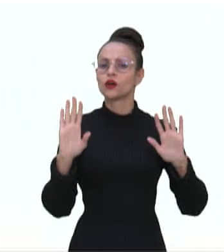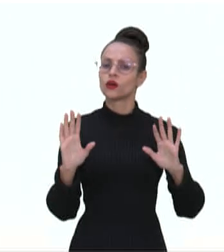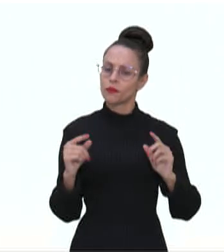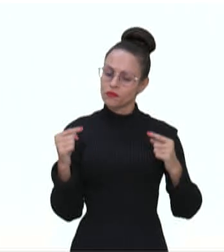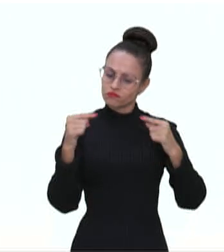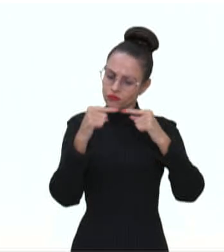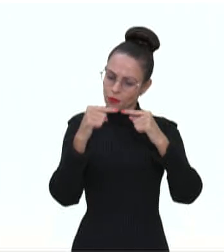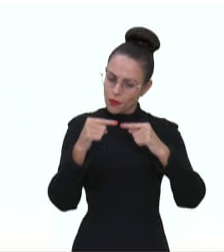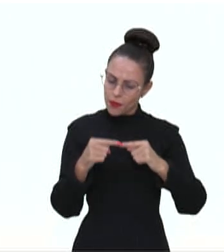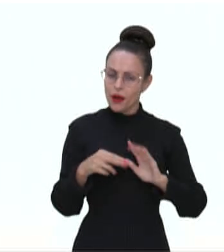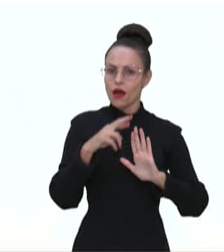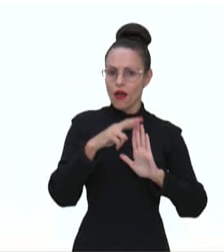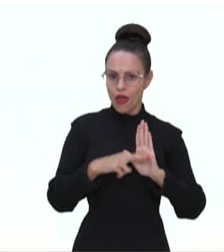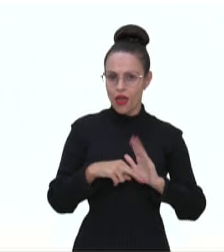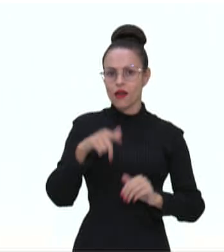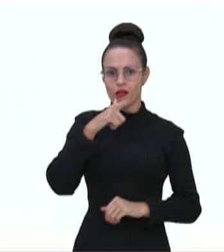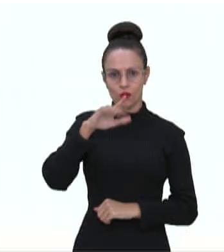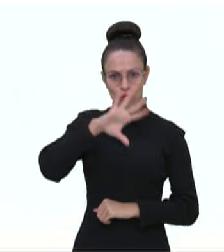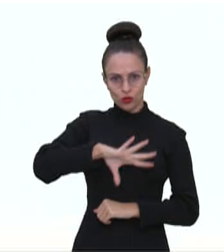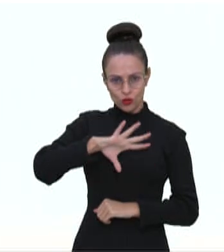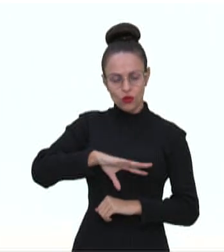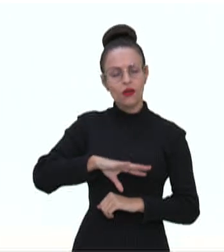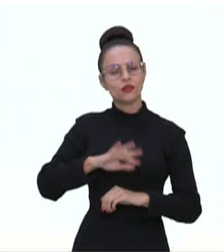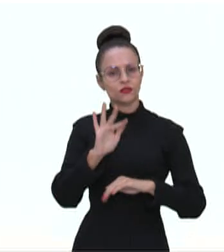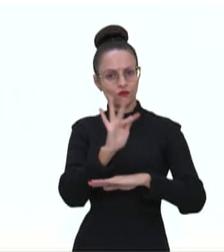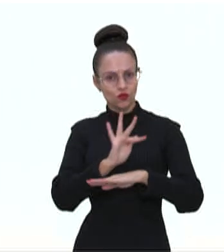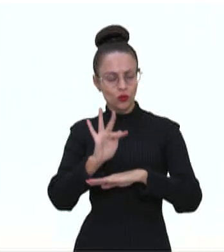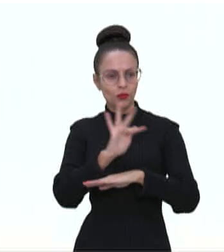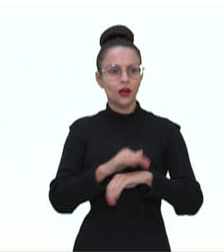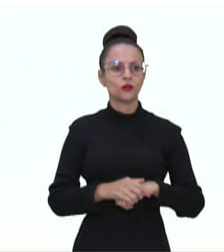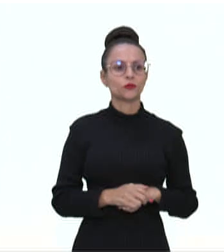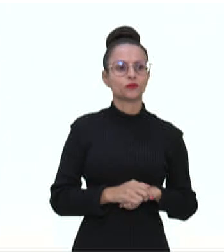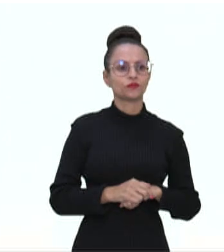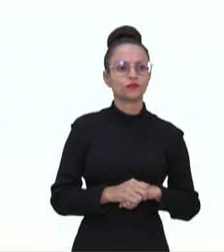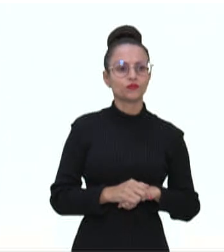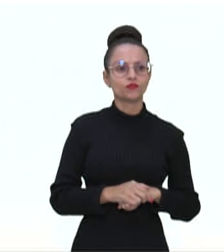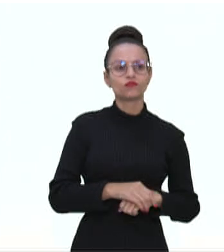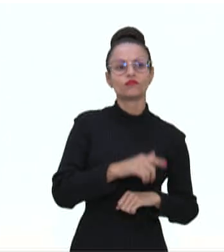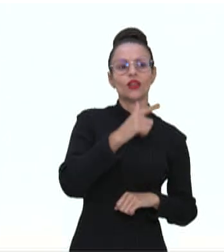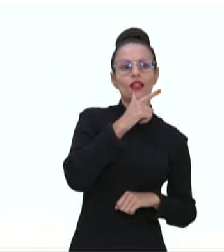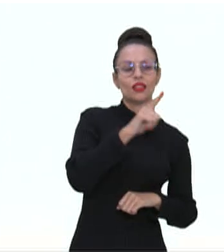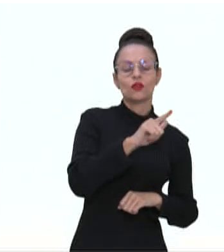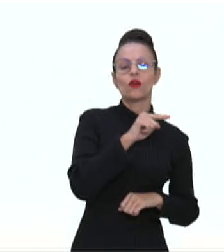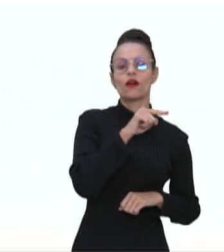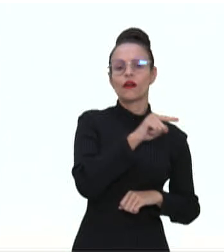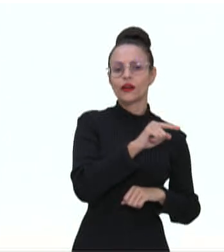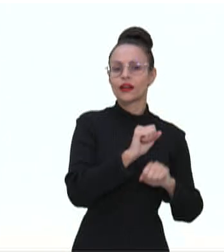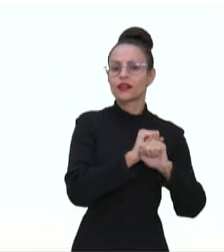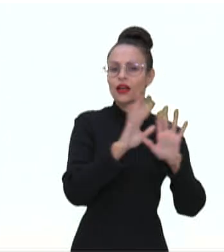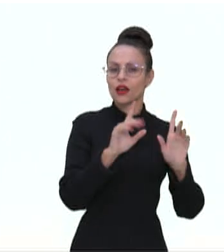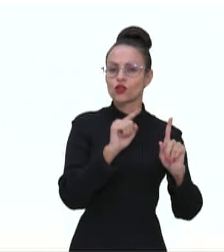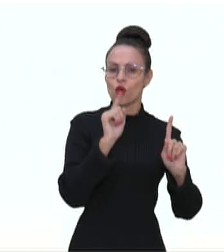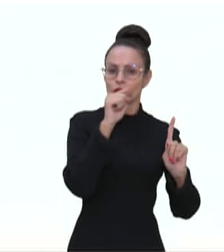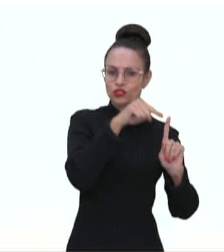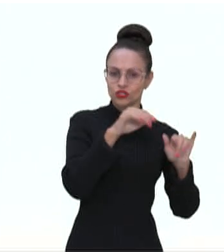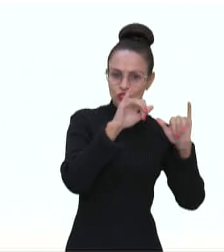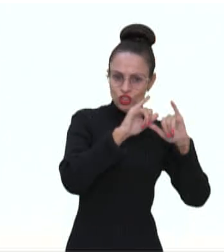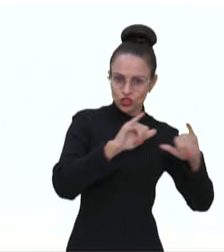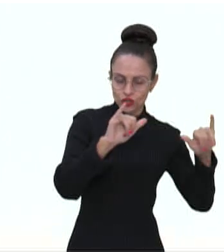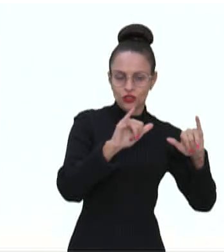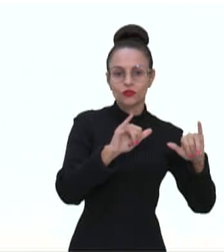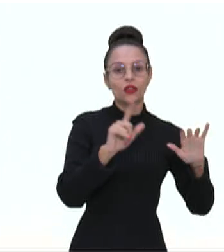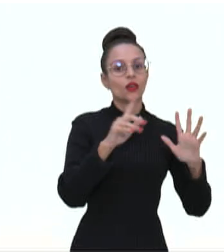norma culta, né? Uma linguagem na notícia mais simples, clara e objetiva.